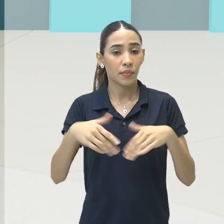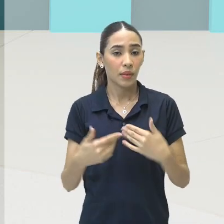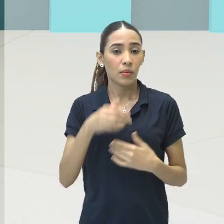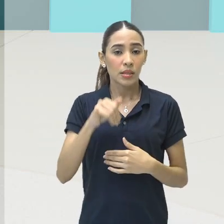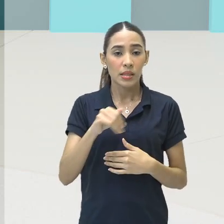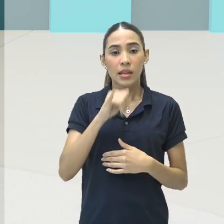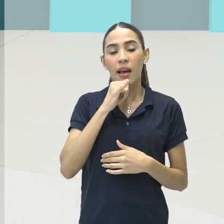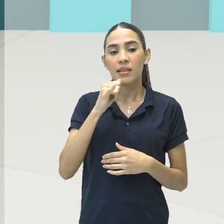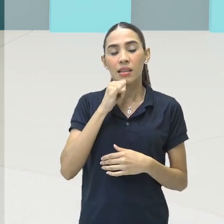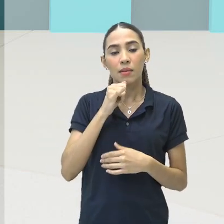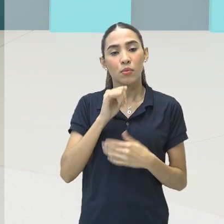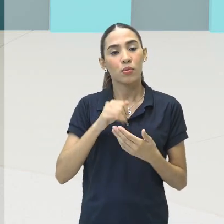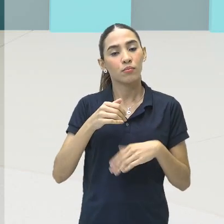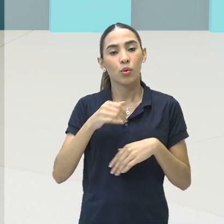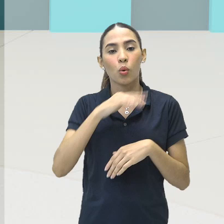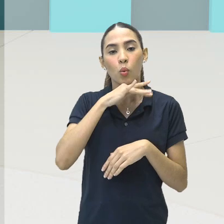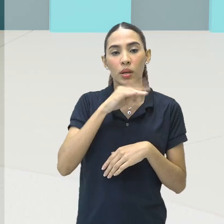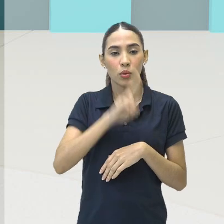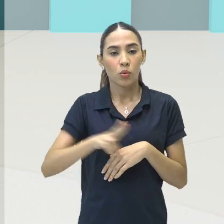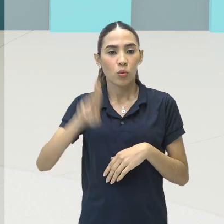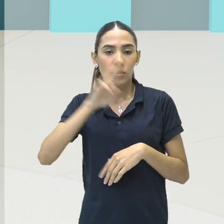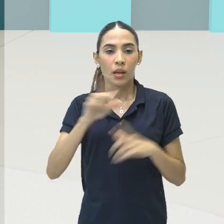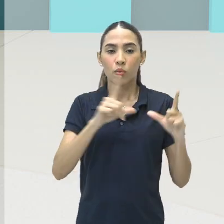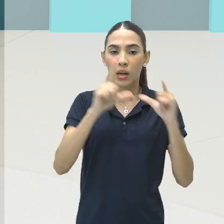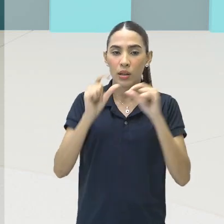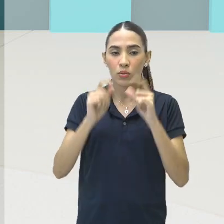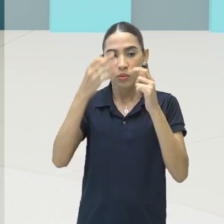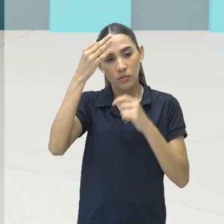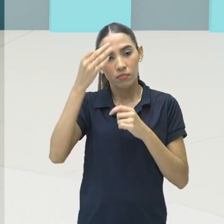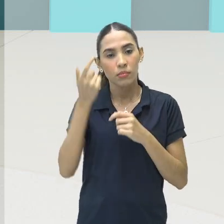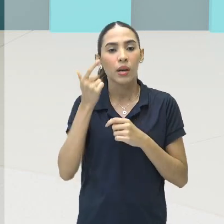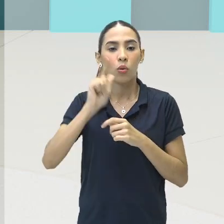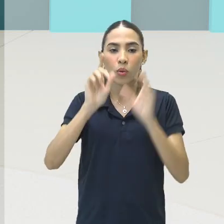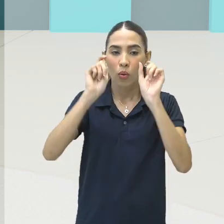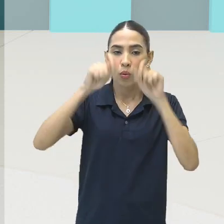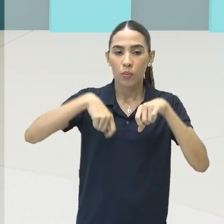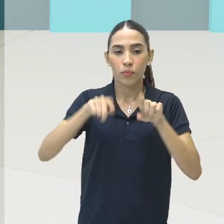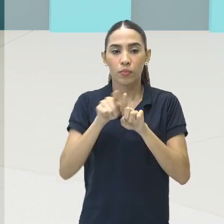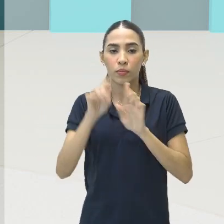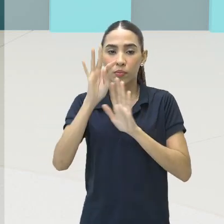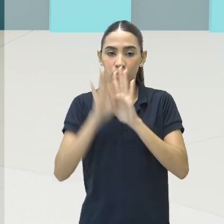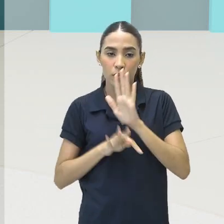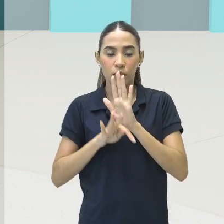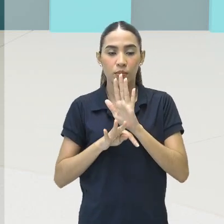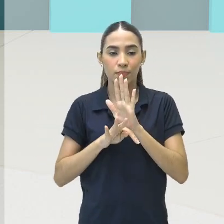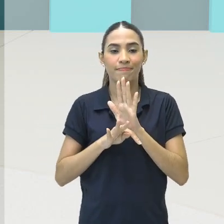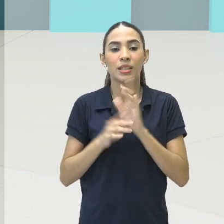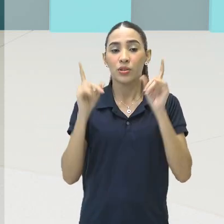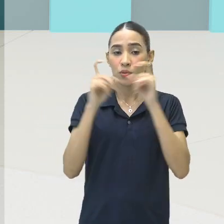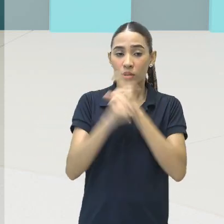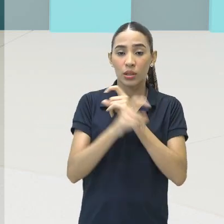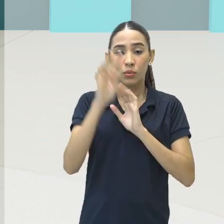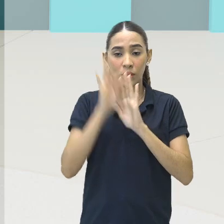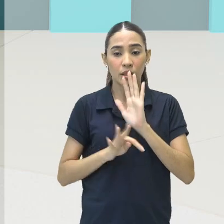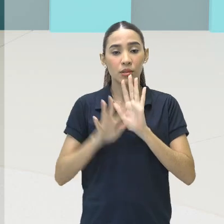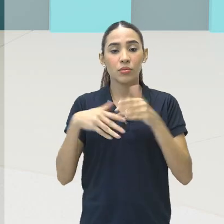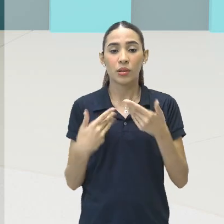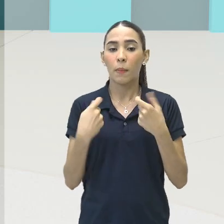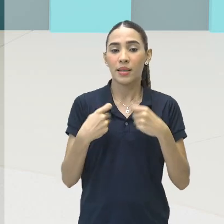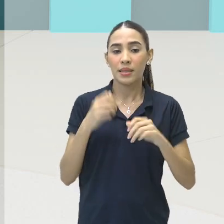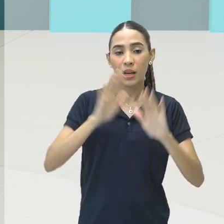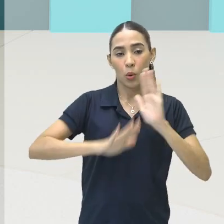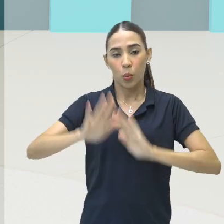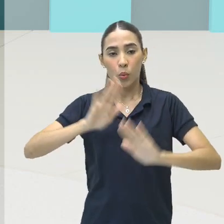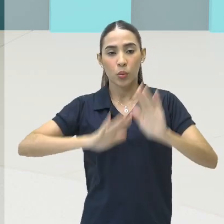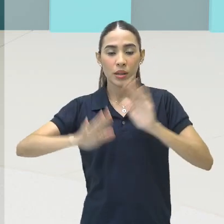forem mal empregadas, reduzem a capacidade de compreensão de mensagem e comprometem o texto. Então, tem que ter muito cuidado aí